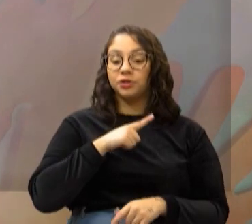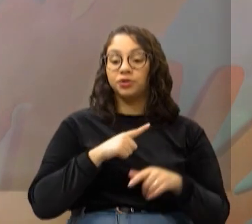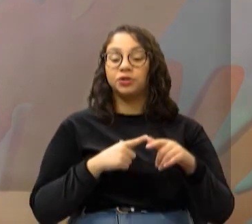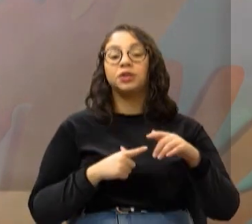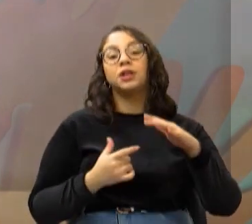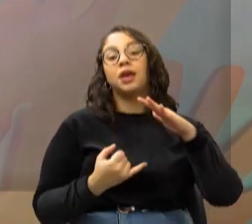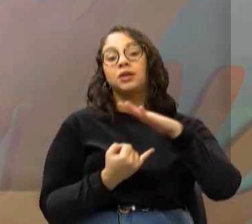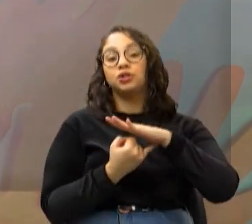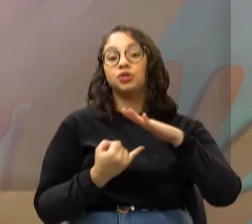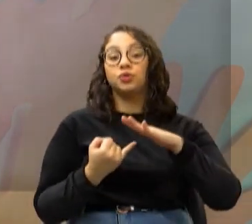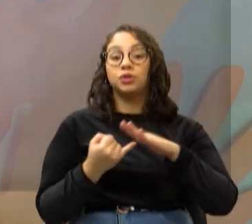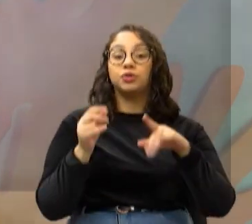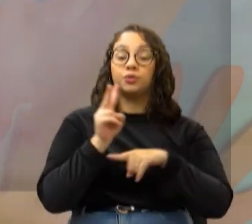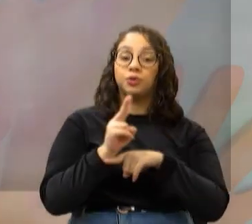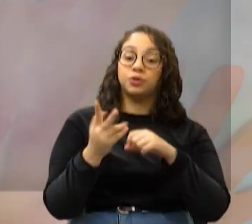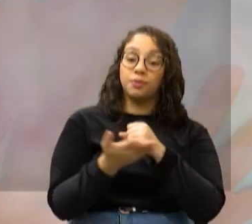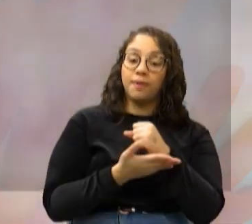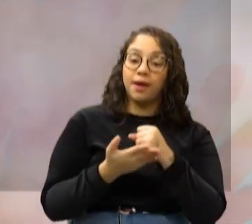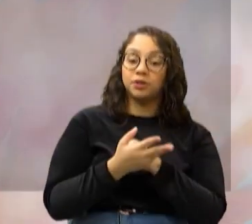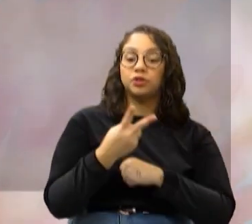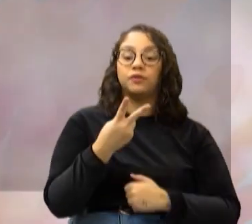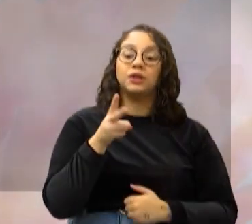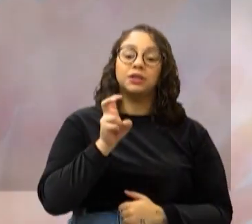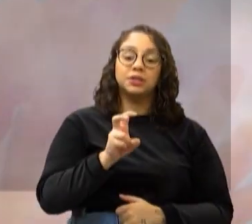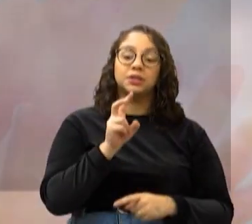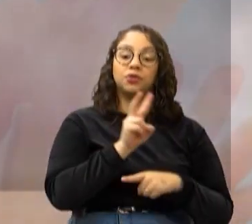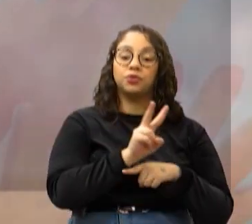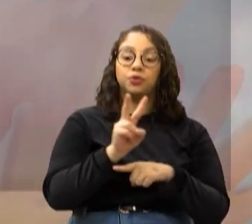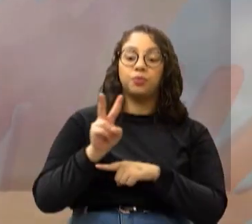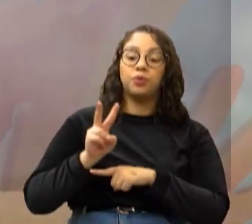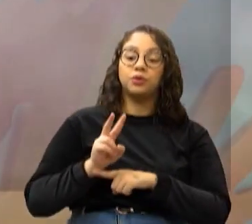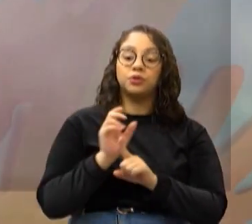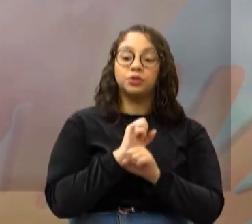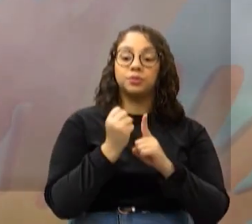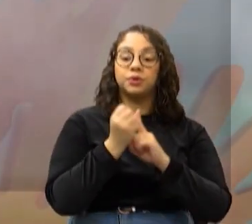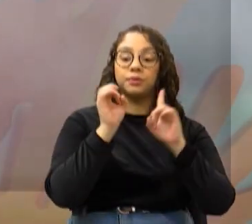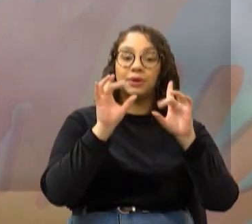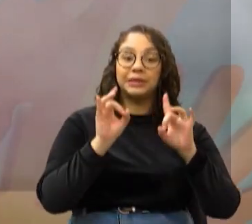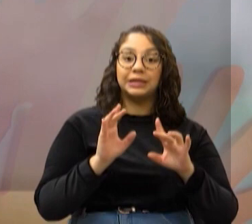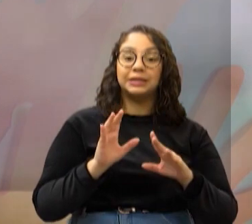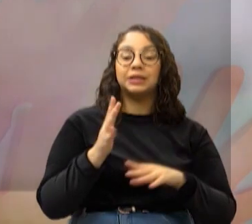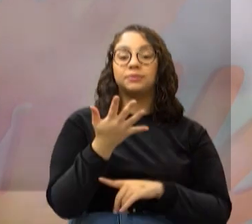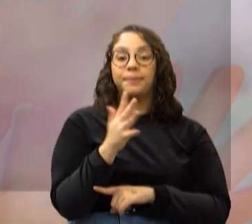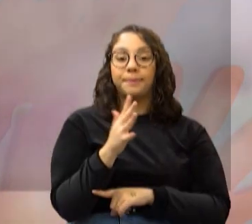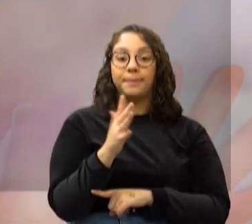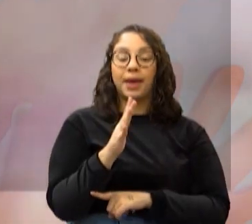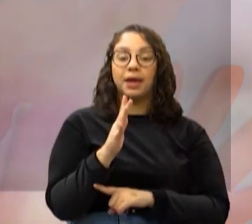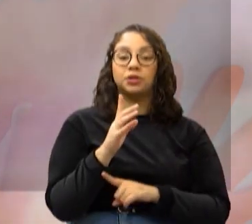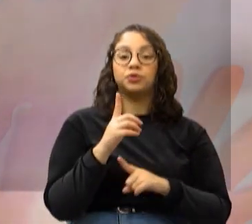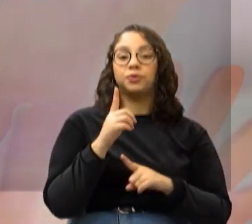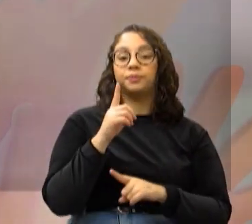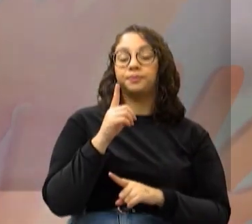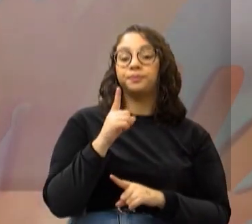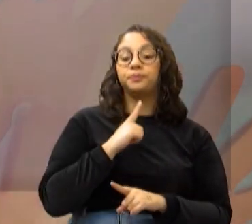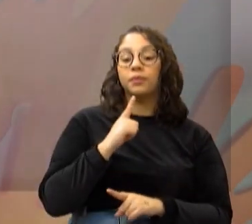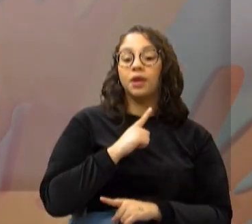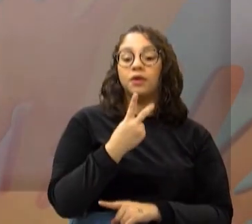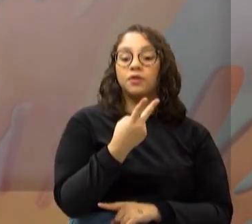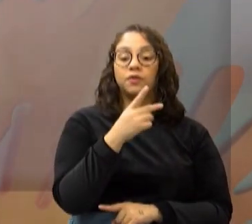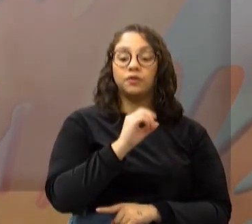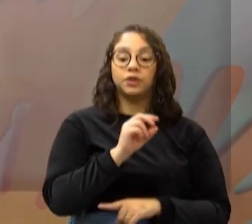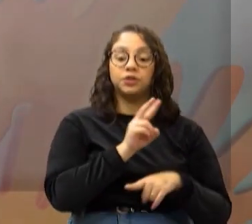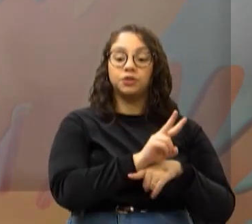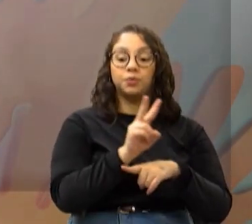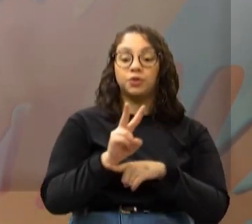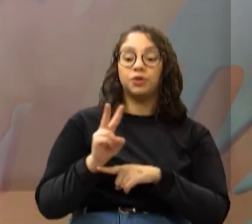47 OSCs de proteção social básica, 25 de proteção social especial média complexidade, 20